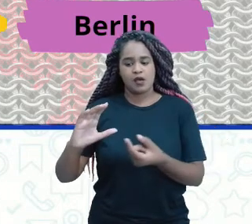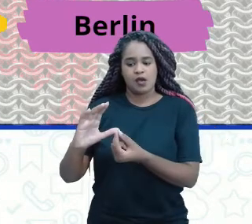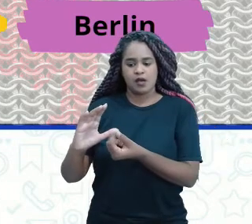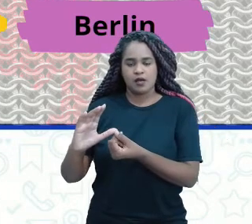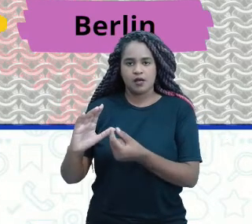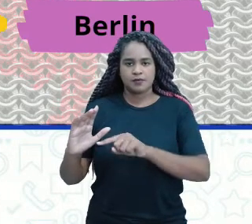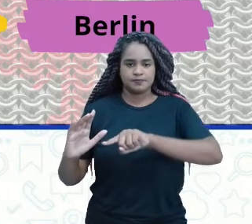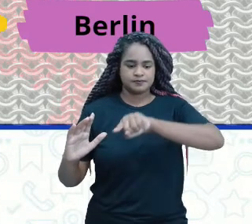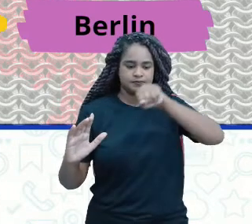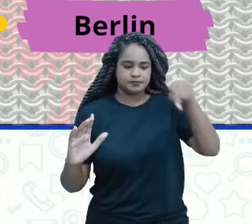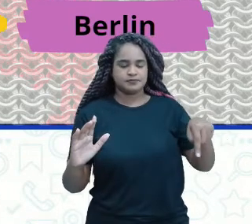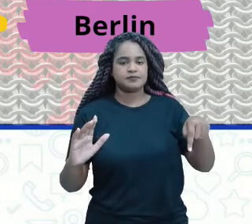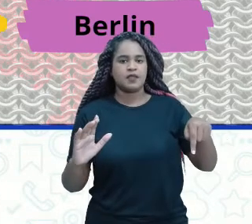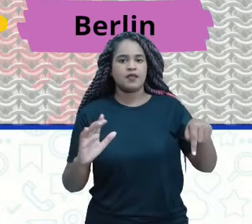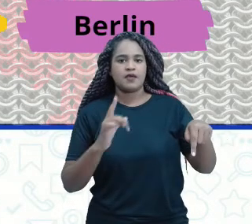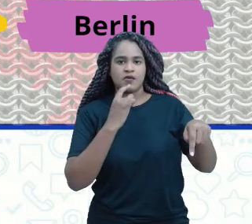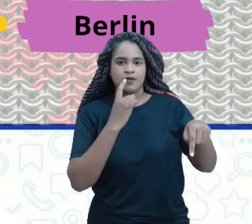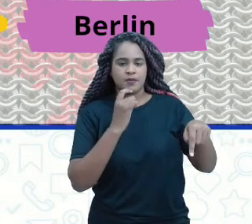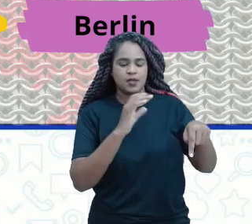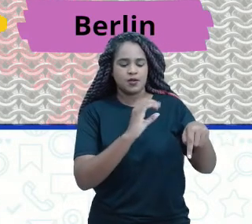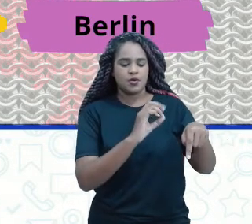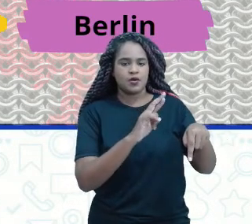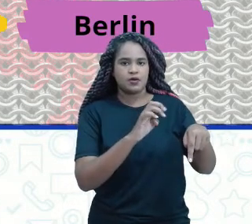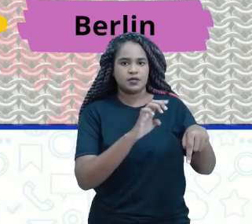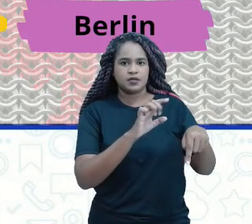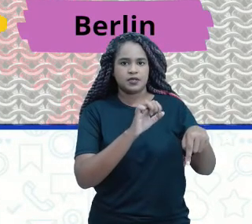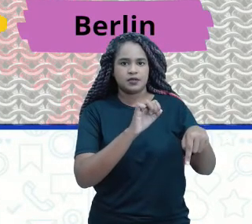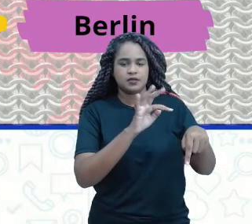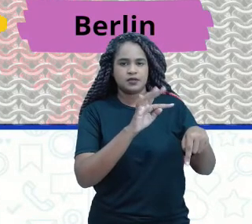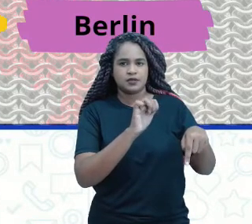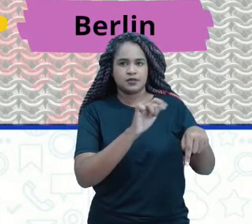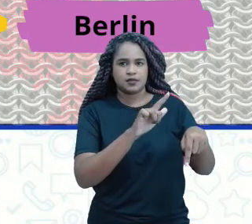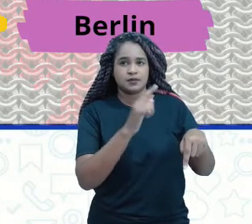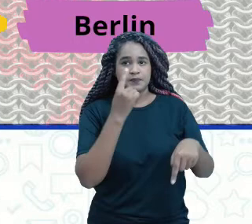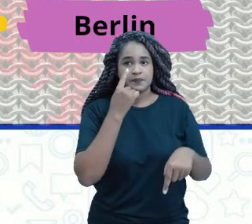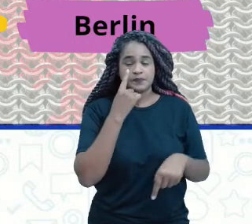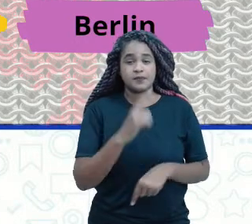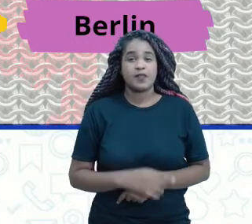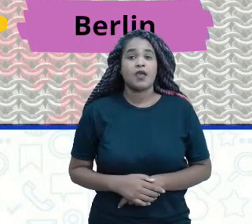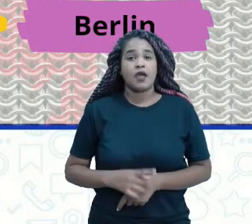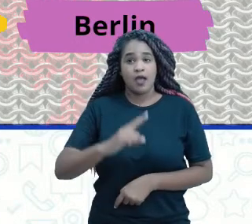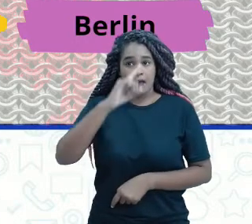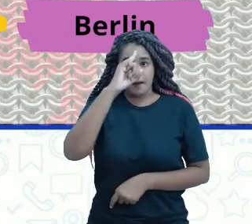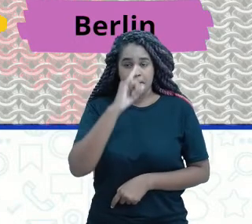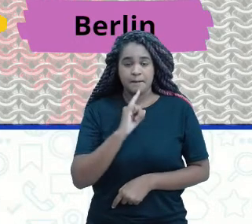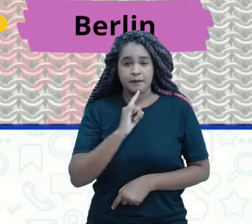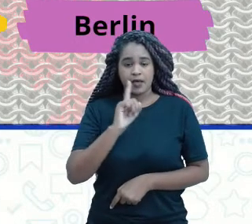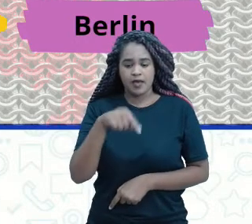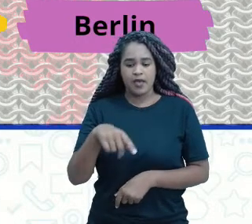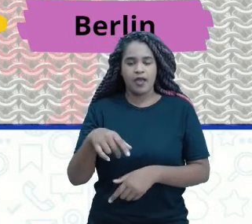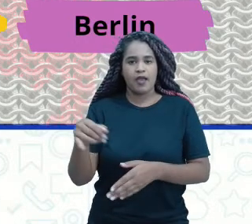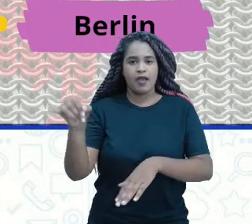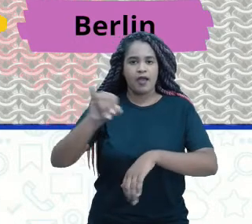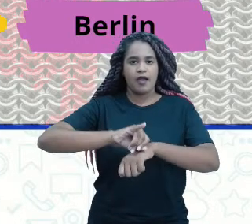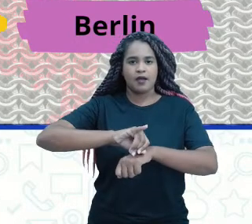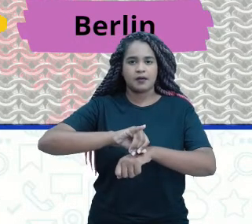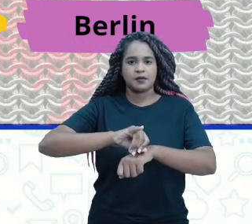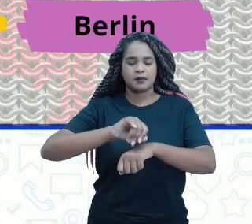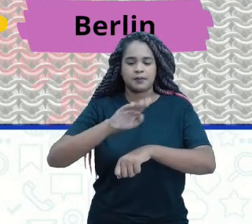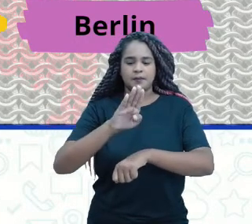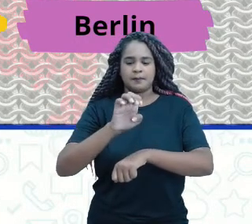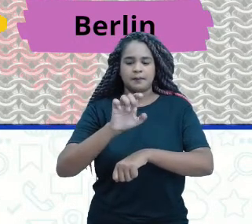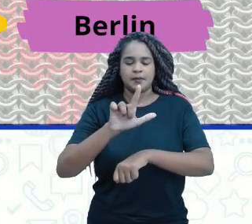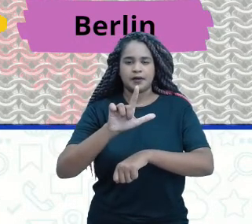amarelo ali que vocês veem, que eu coloquei um círculo nela, é a cidade de Berlim, capital da Alemanha. E é interessante que Berlim também foi